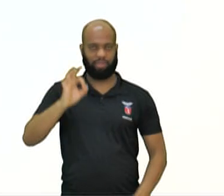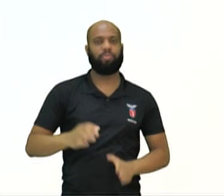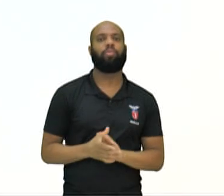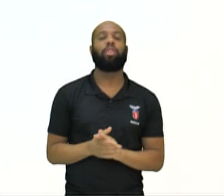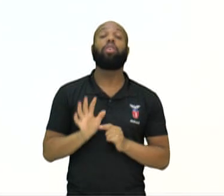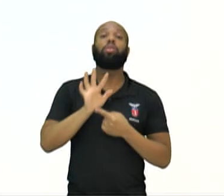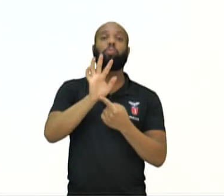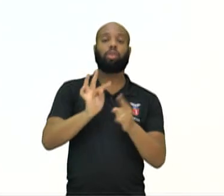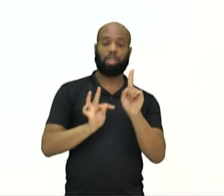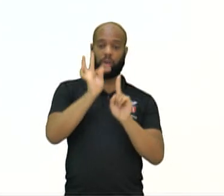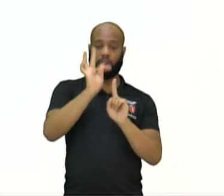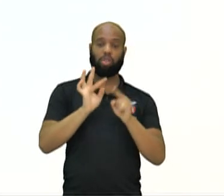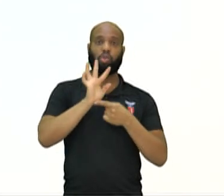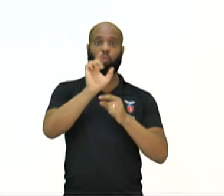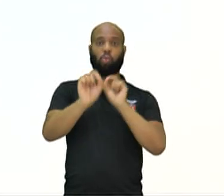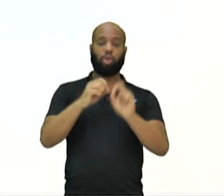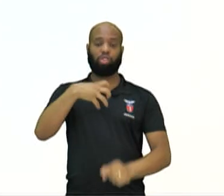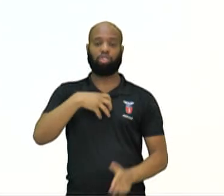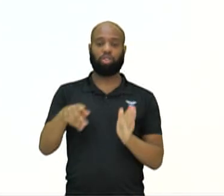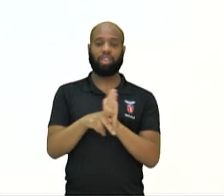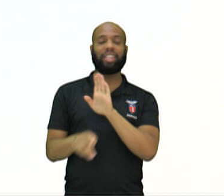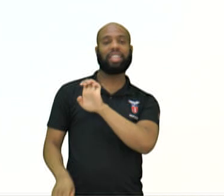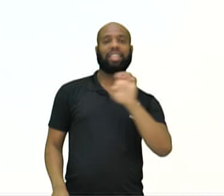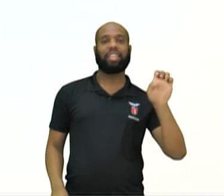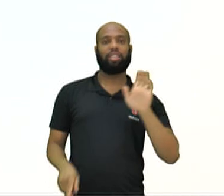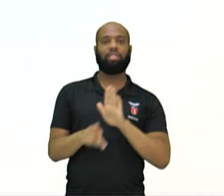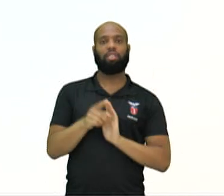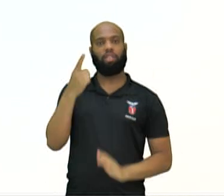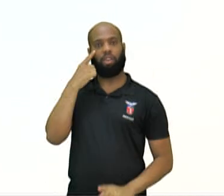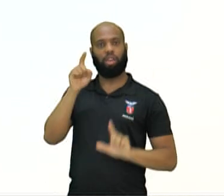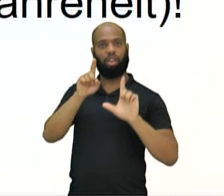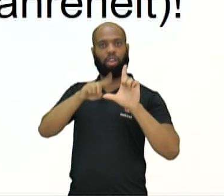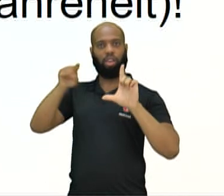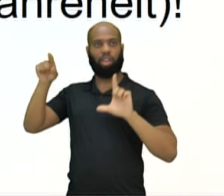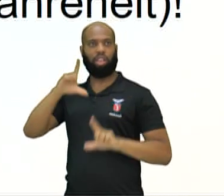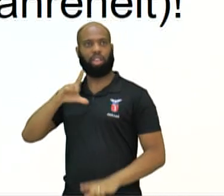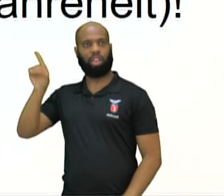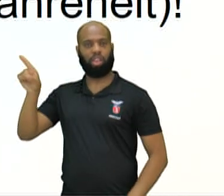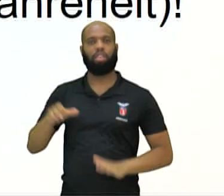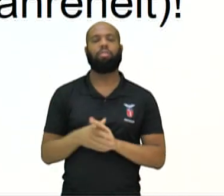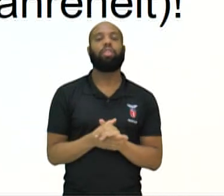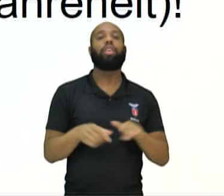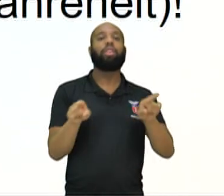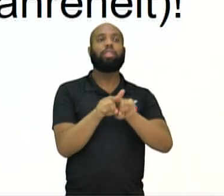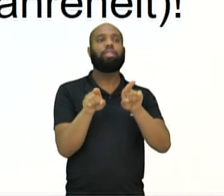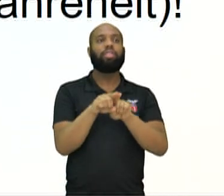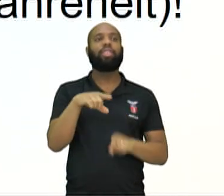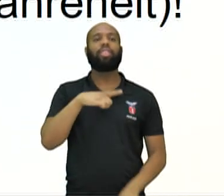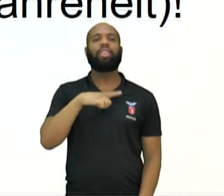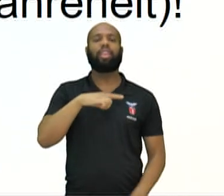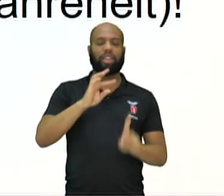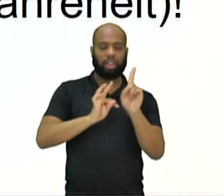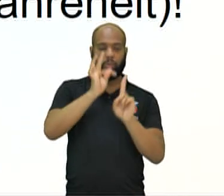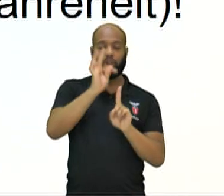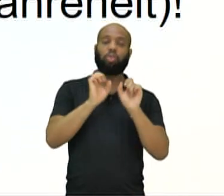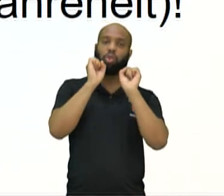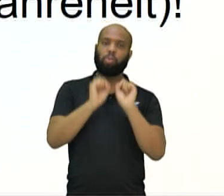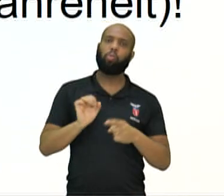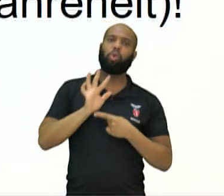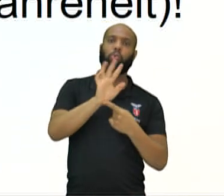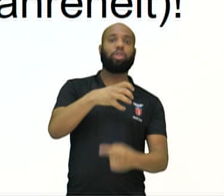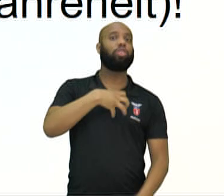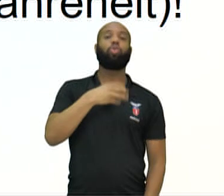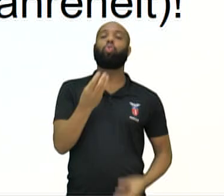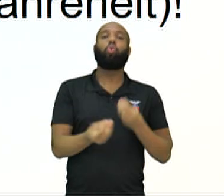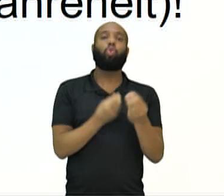temperatura encontra-se do lado esquerdo do gráfico, então conforme você pode visualizar aqui. A temperatura ela pode ser